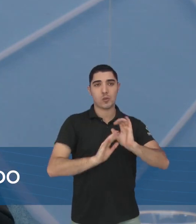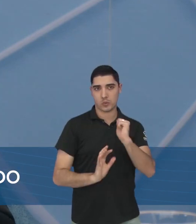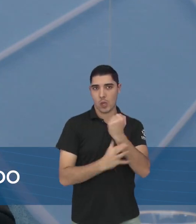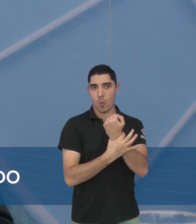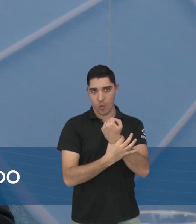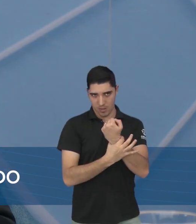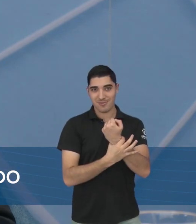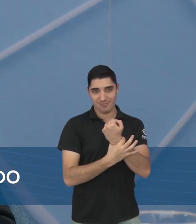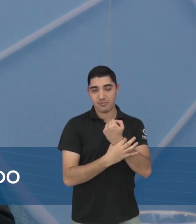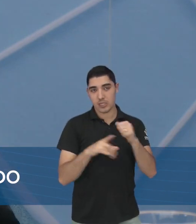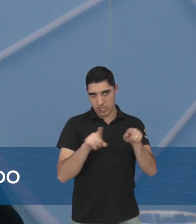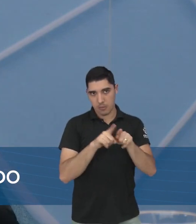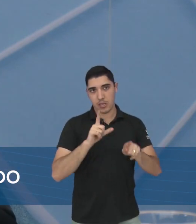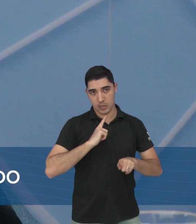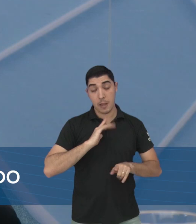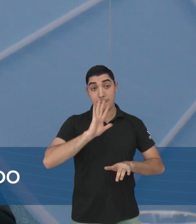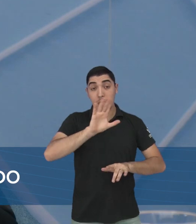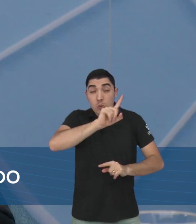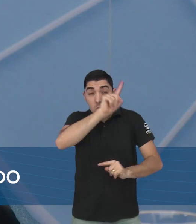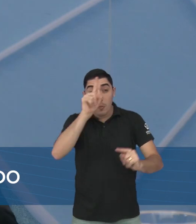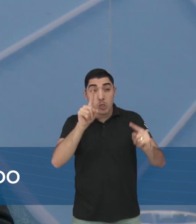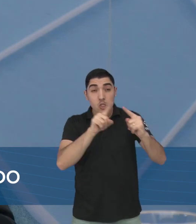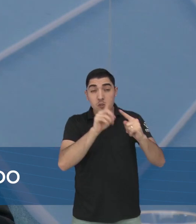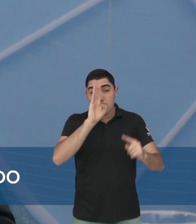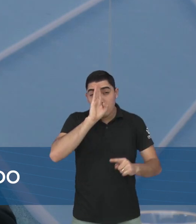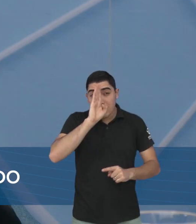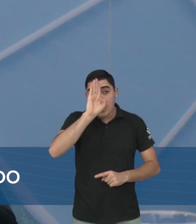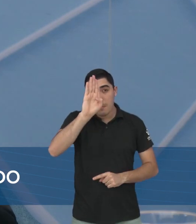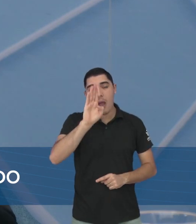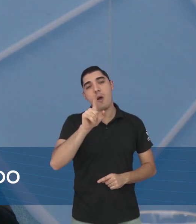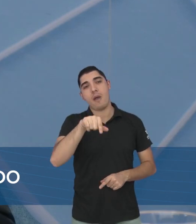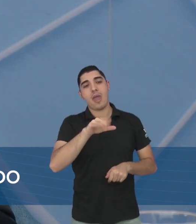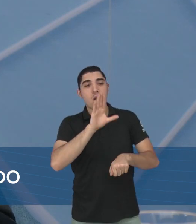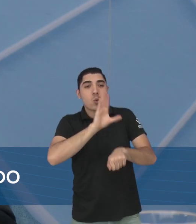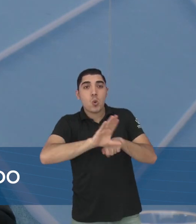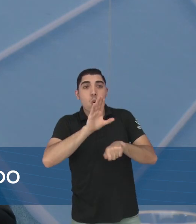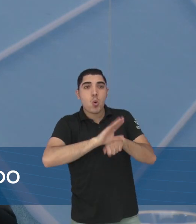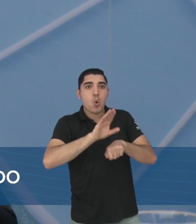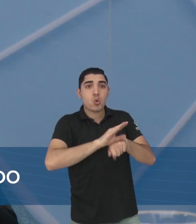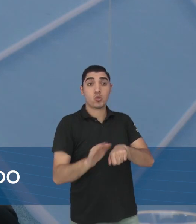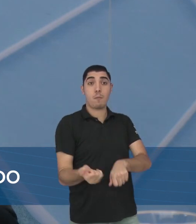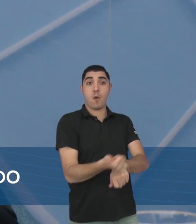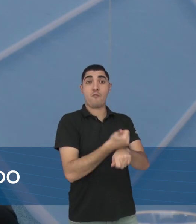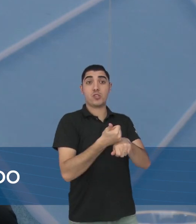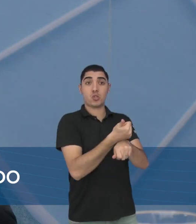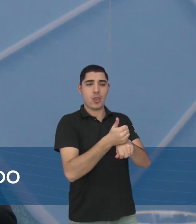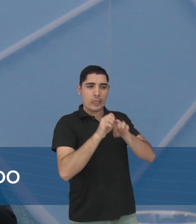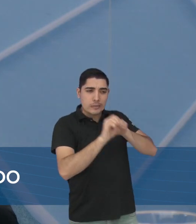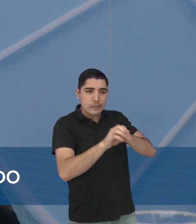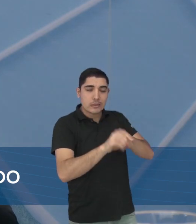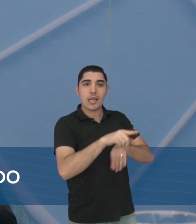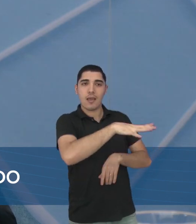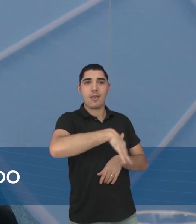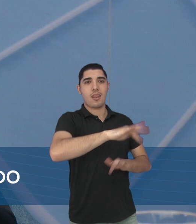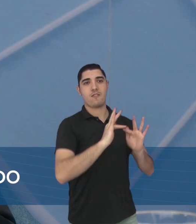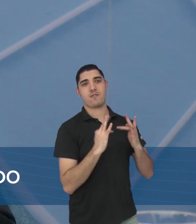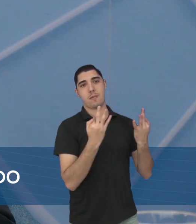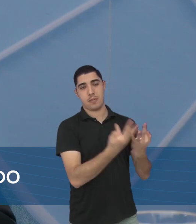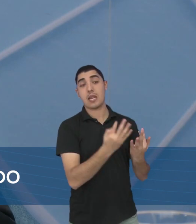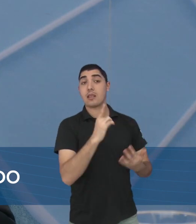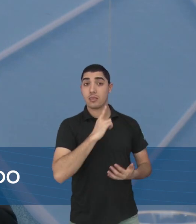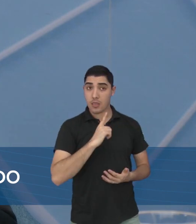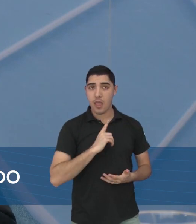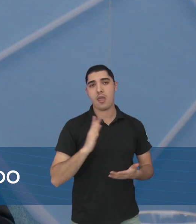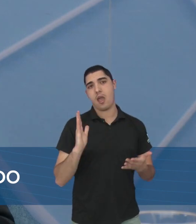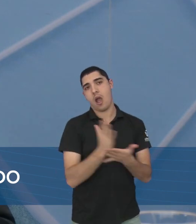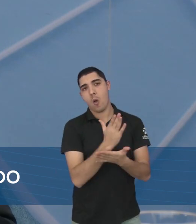alimentar dentro da instituição. Mas o objetivo maior mesmo é oferecer cursos profissionalizantes para essas famílias, né?